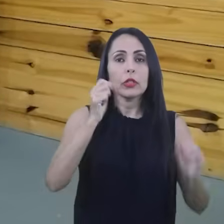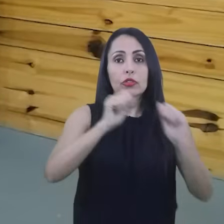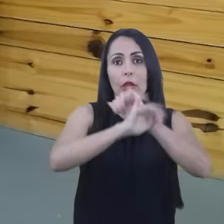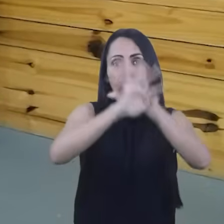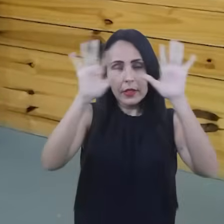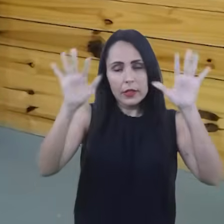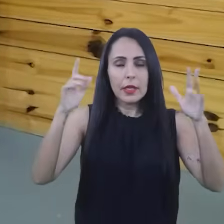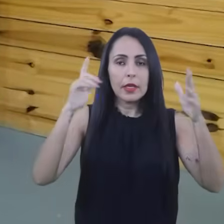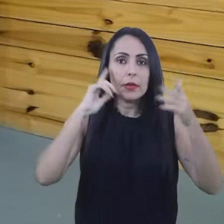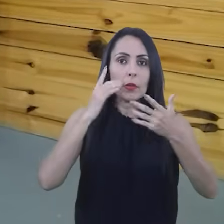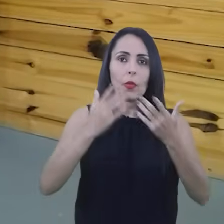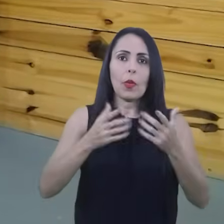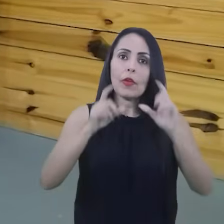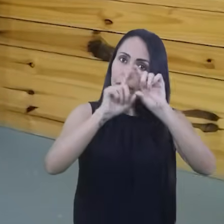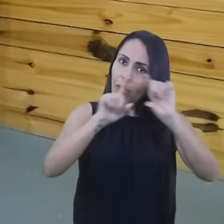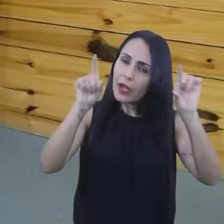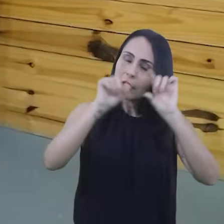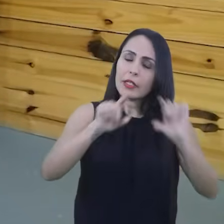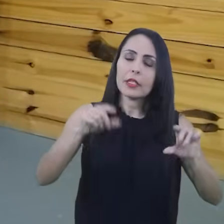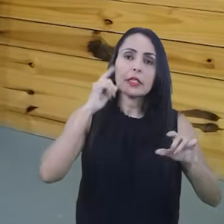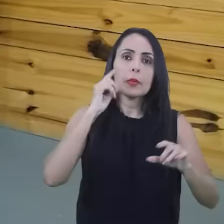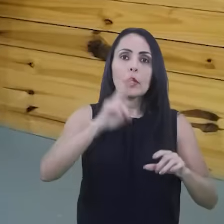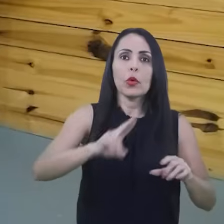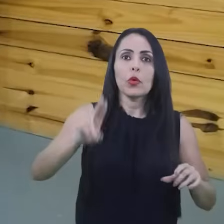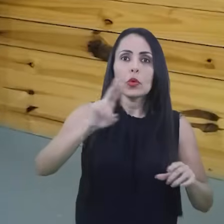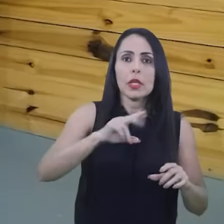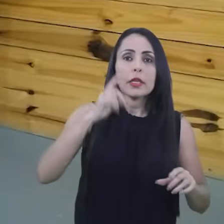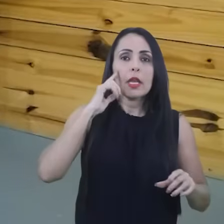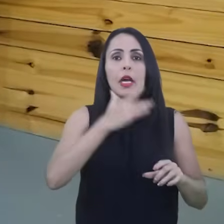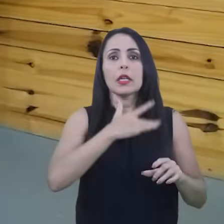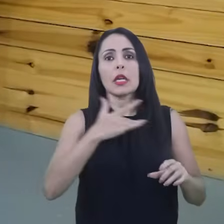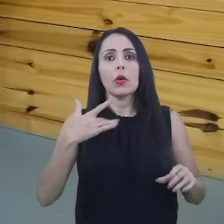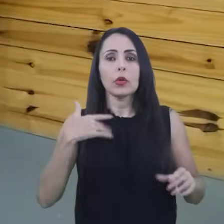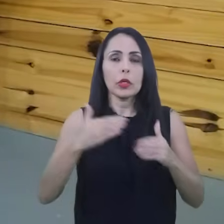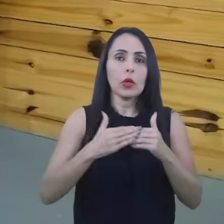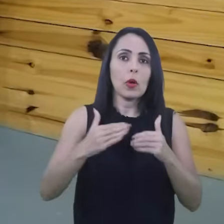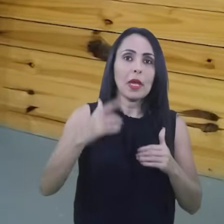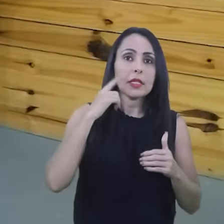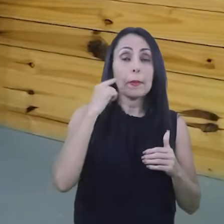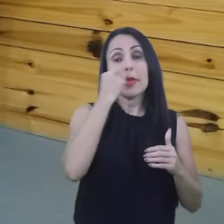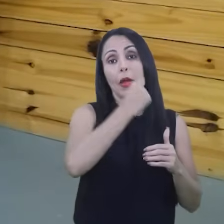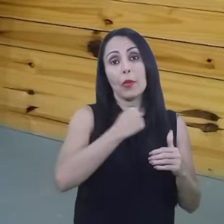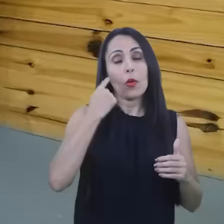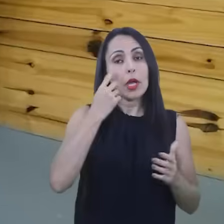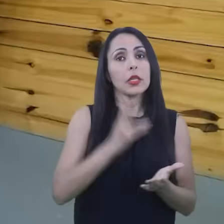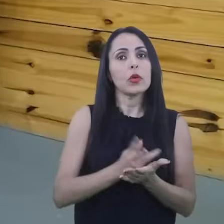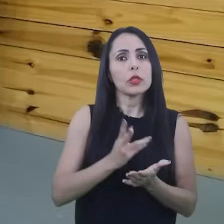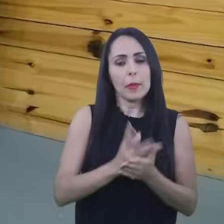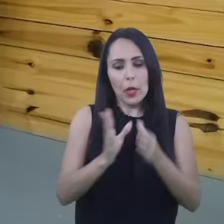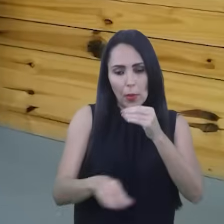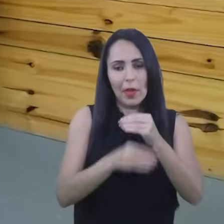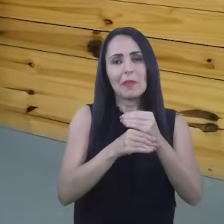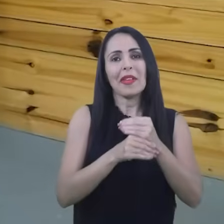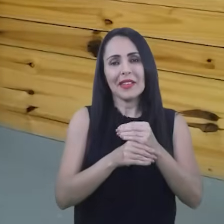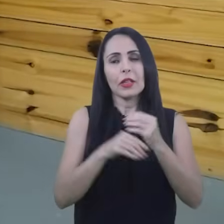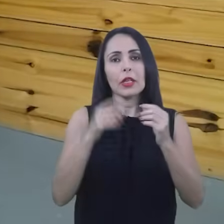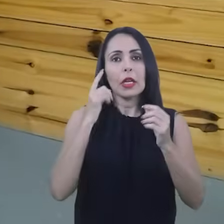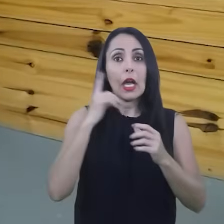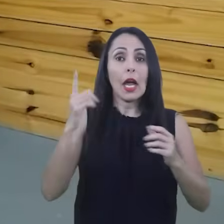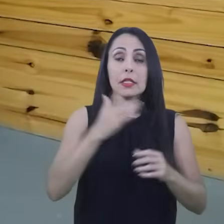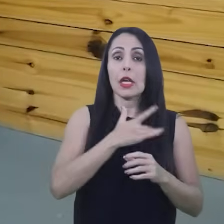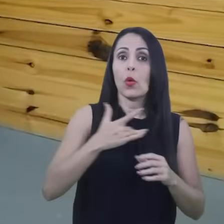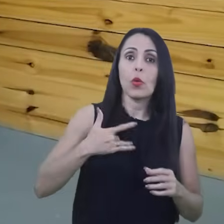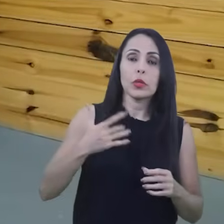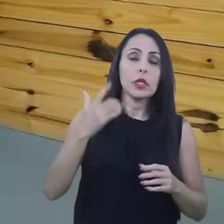né, uma frase assim que sempre usam, né, que a saúde começa pela boca. E eu sempre complemento essa frase dizendo, né, que a